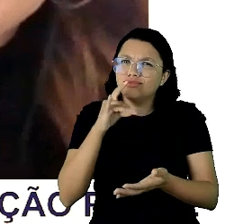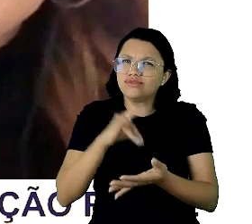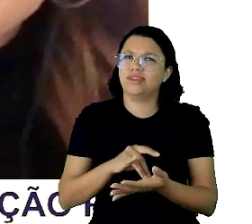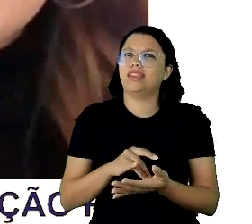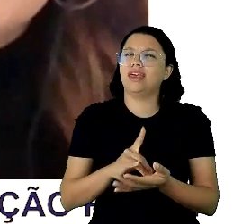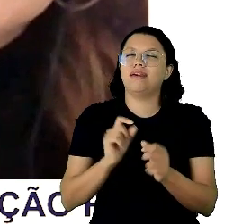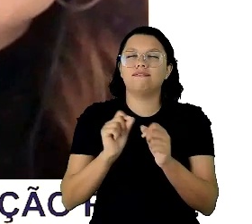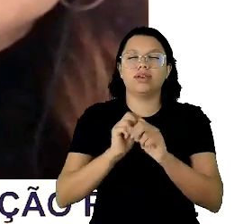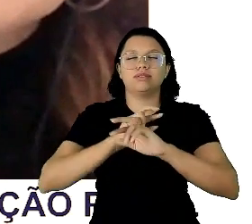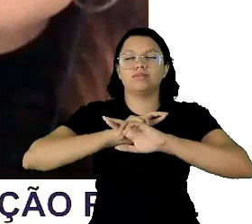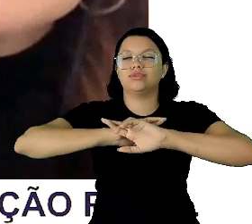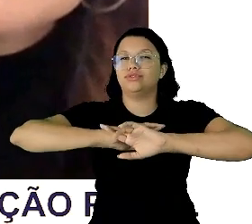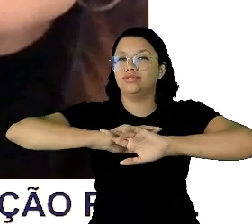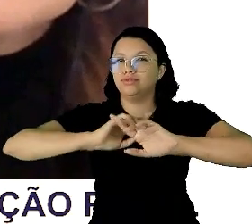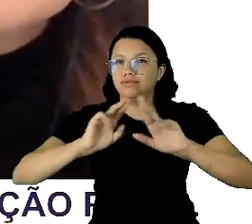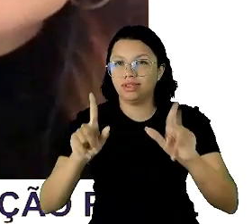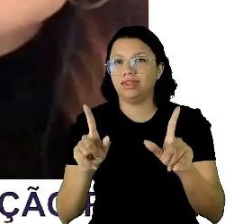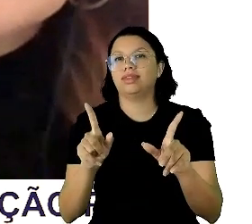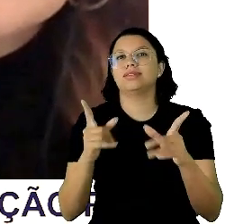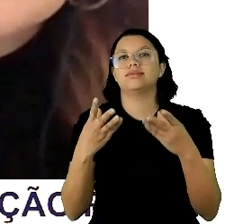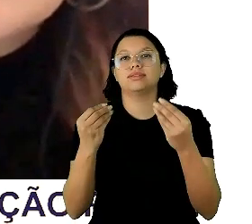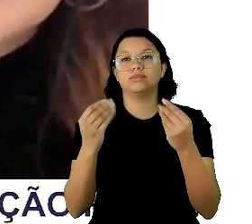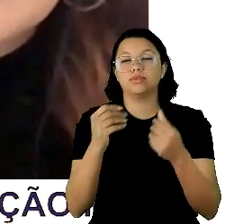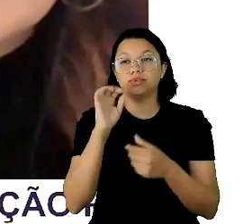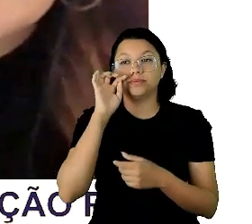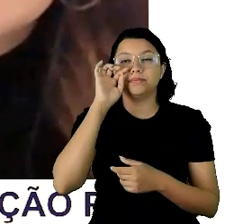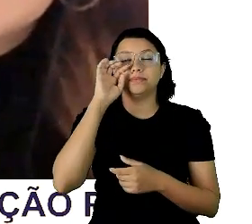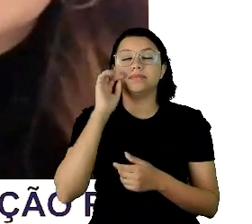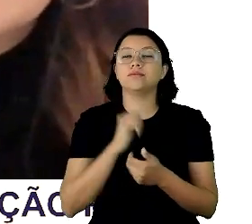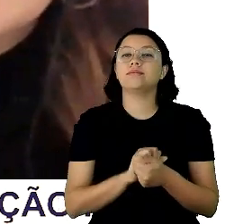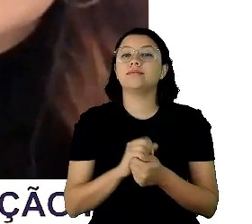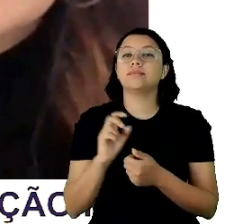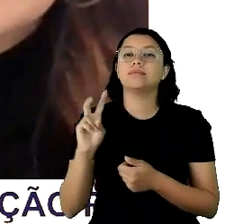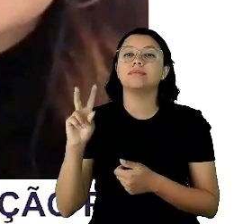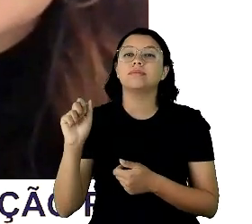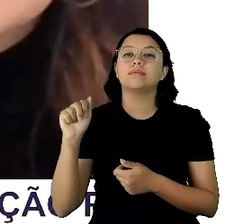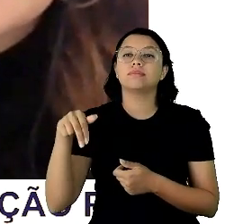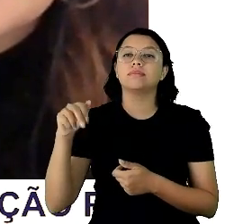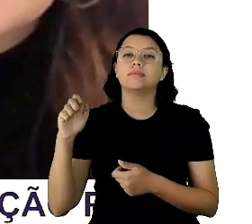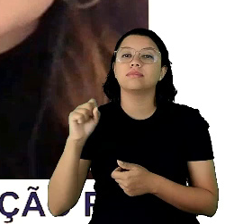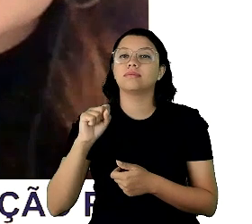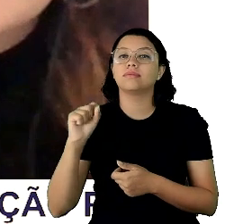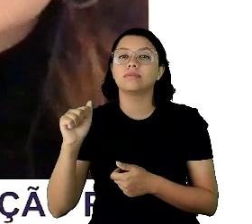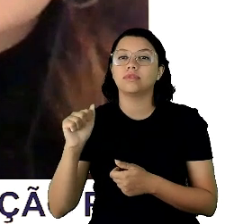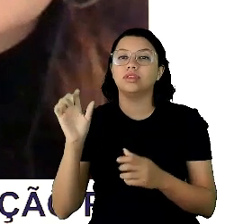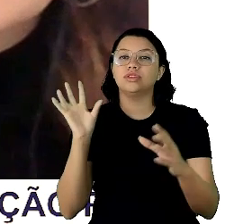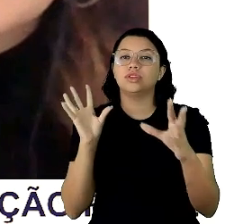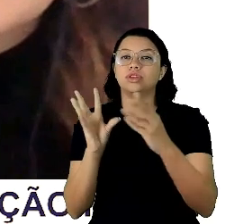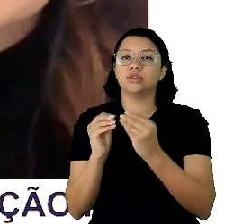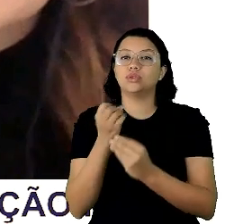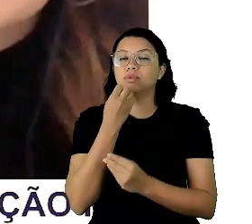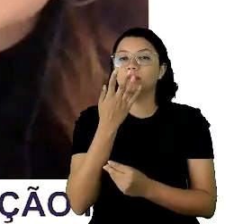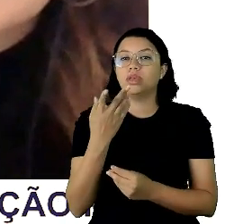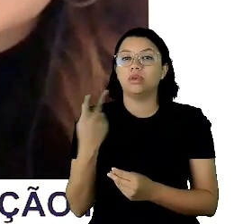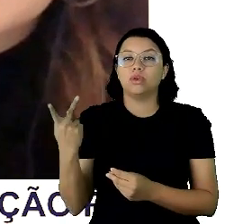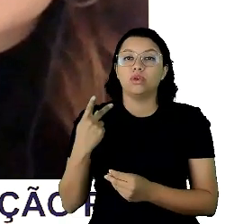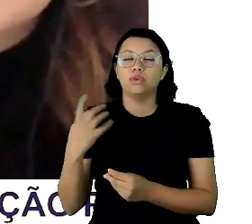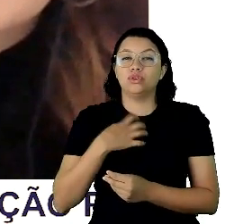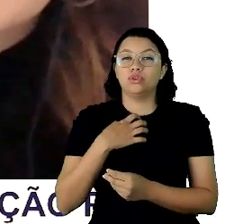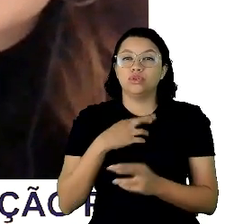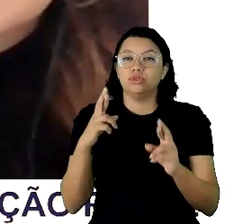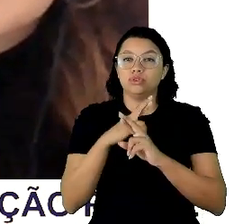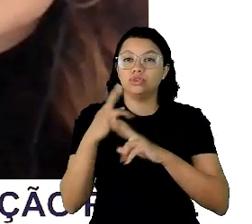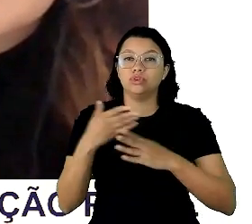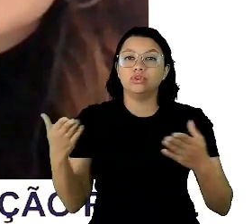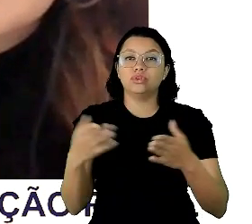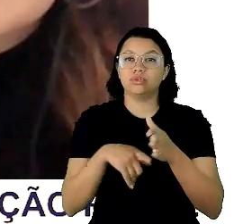diferença enorme, né? A Vanessa de Souza Santos, acho que resumiu bem aqui o nosso sentimento em relação a essas questões. É